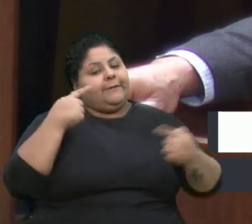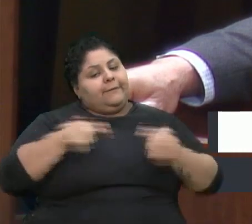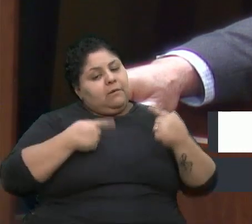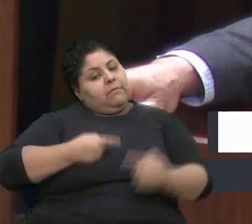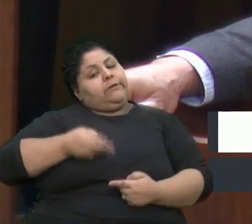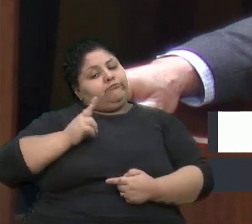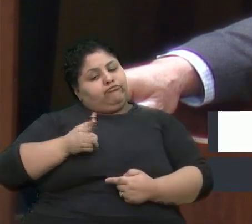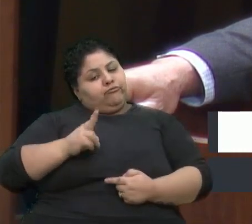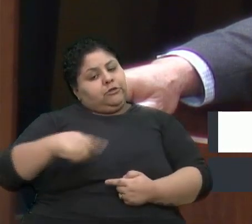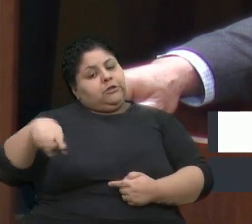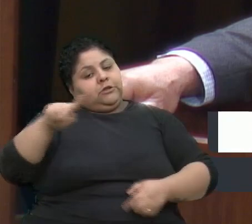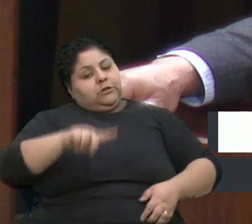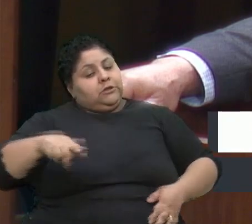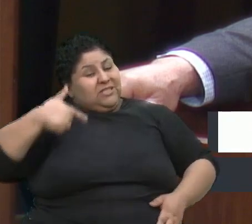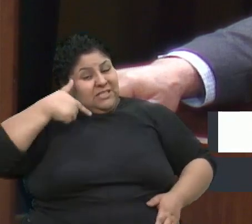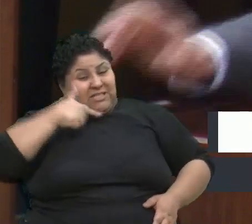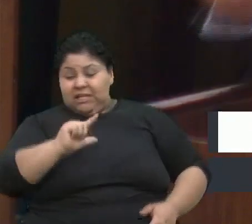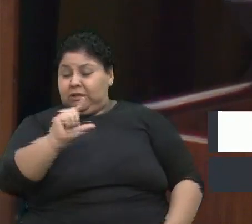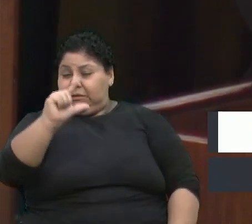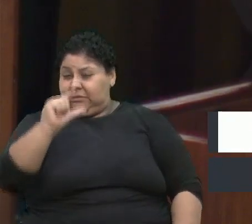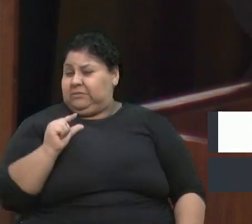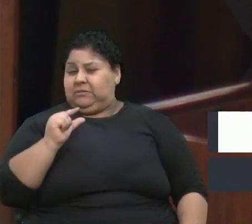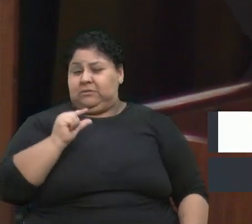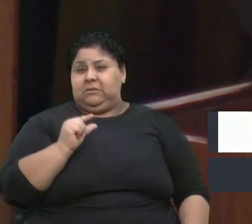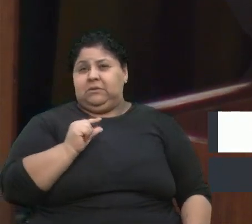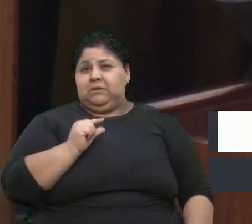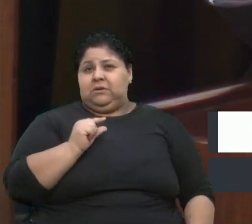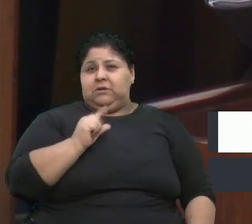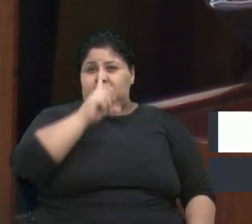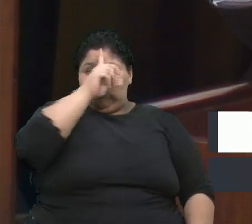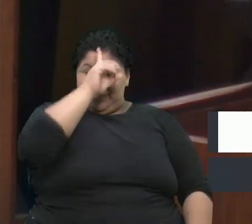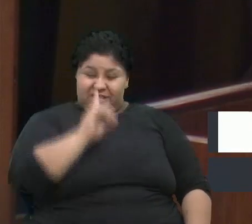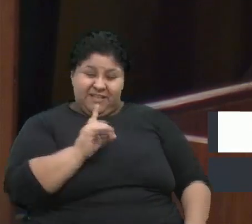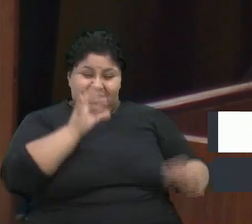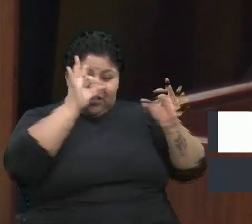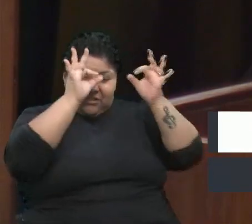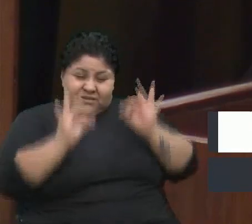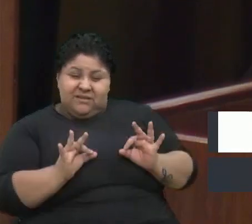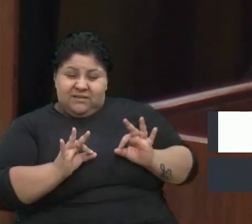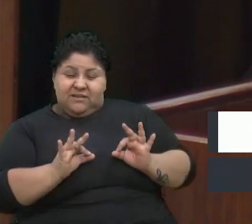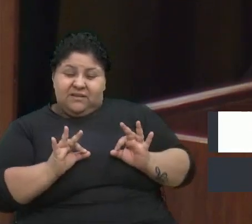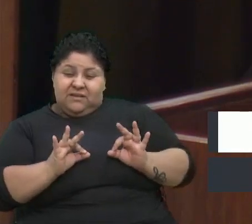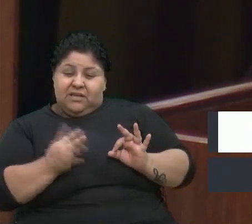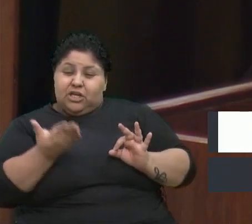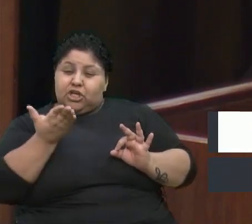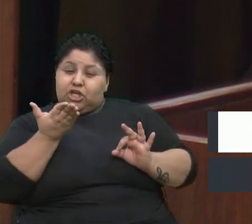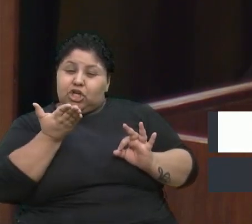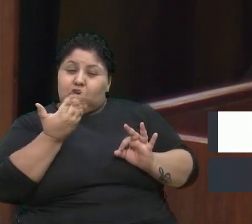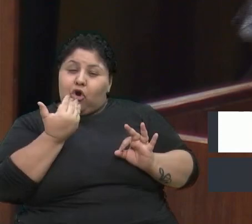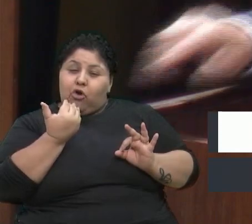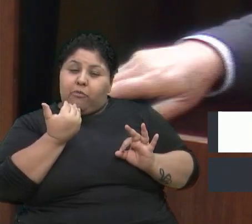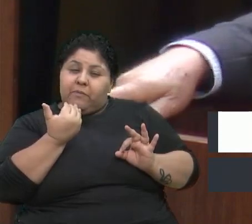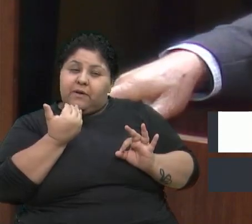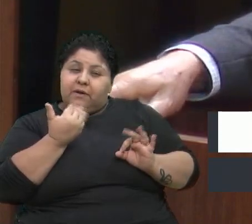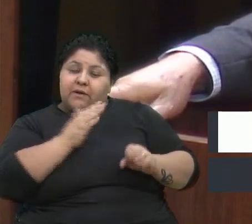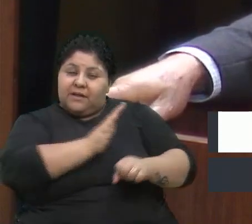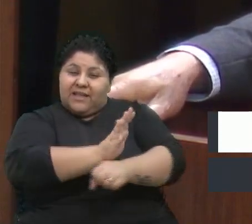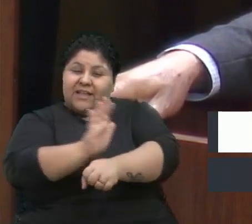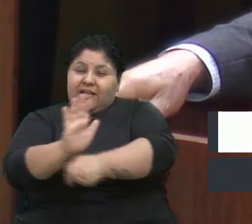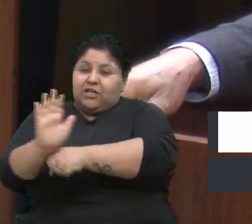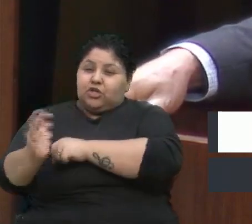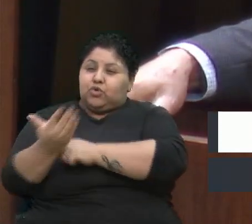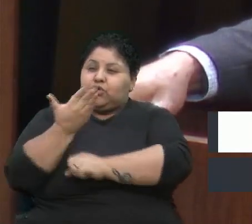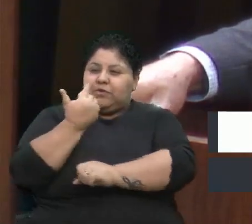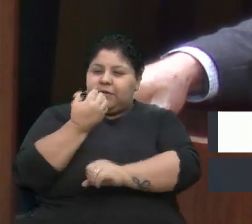que a gente consiga, pelo mínimo, dar um pouco de dignidade àquelas pessoas que colocam alimento na nossa mesa 3 vezes por dia.